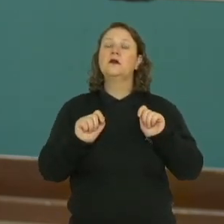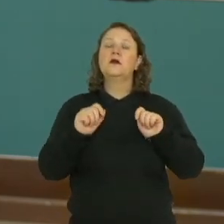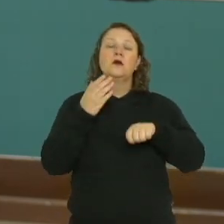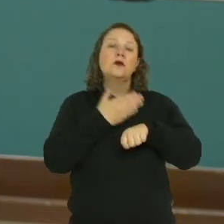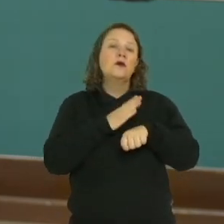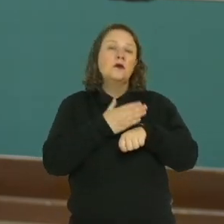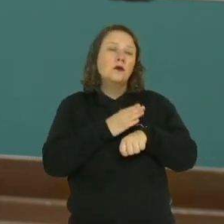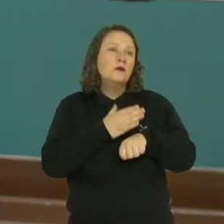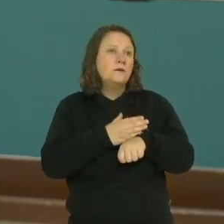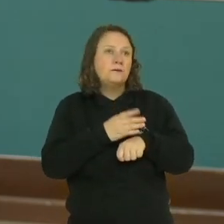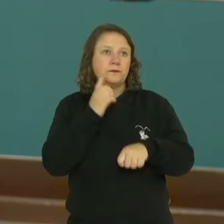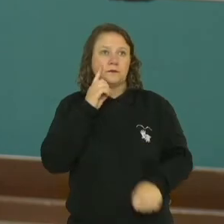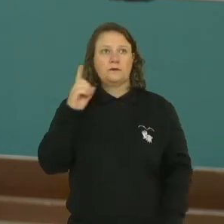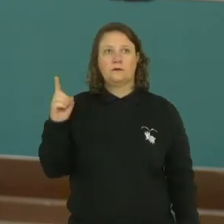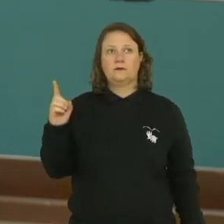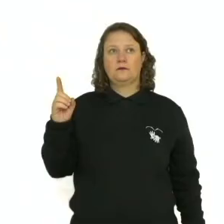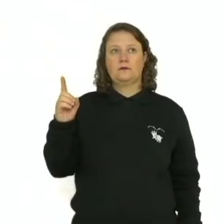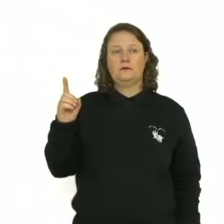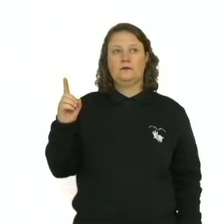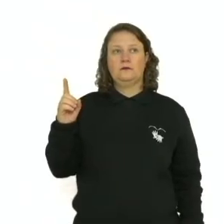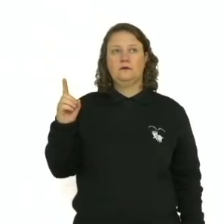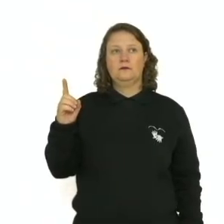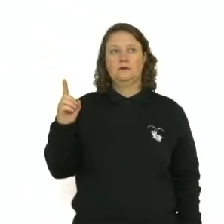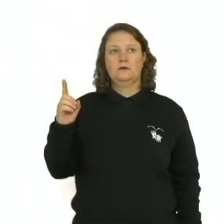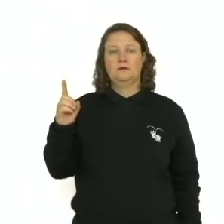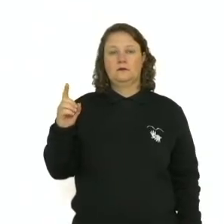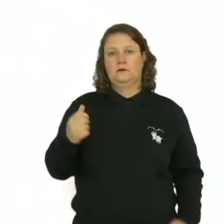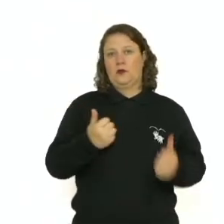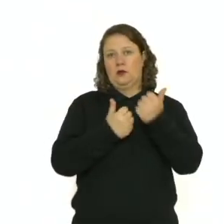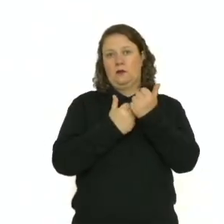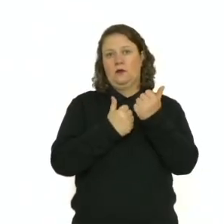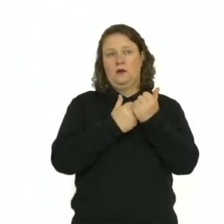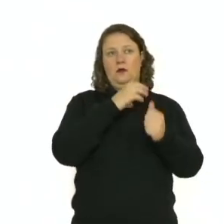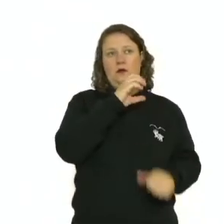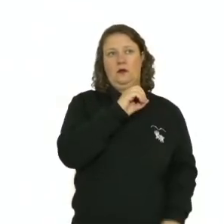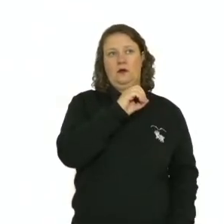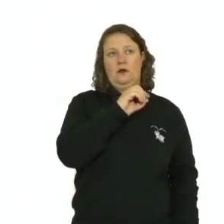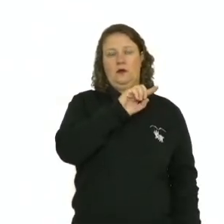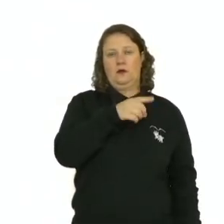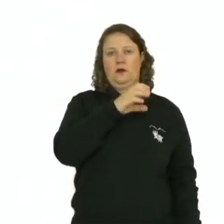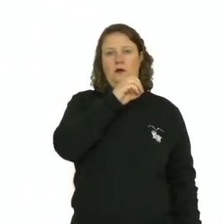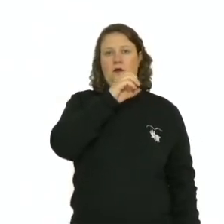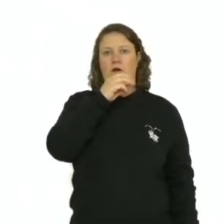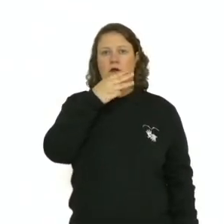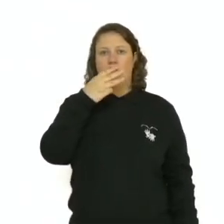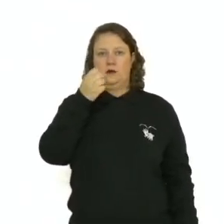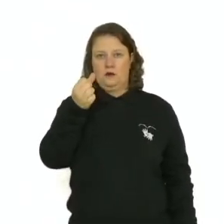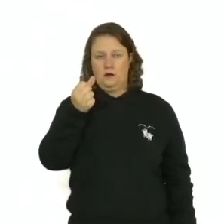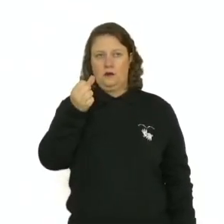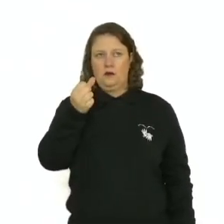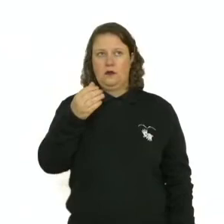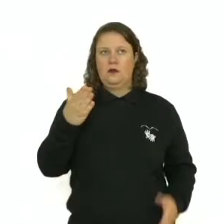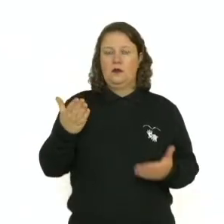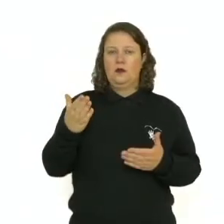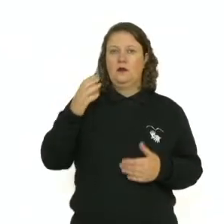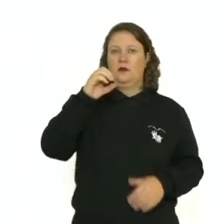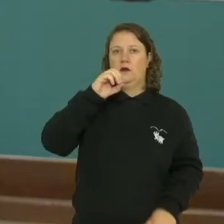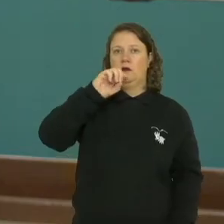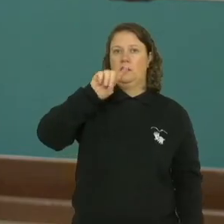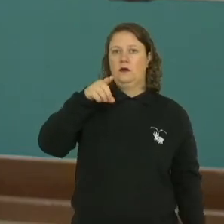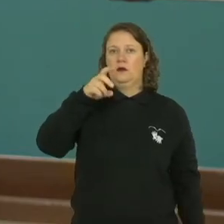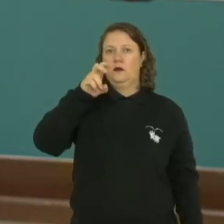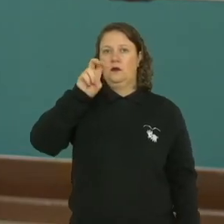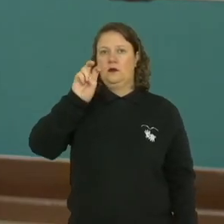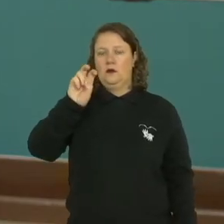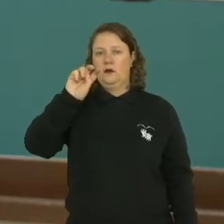numérica. Então, no lugar de 0,06 ao quadrado, eu substituo por 0,0036 e no lugar de 0,5 ao quadrado, eu